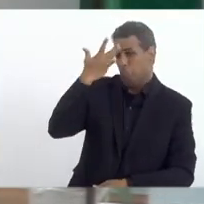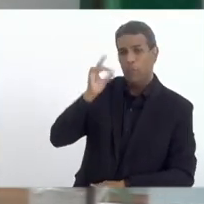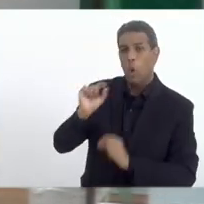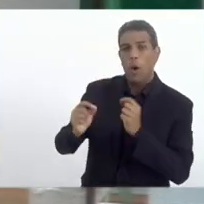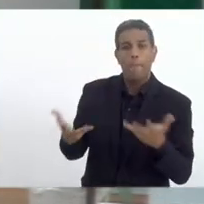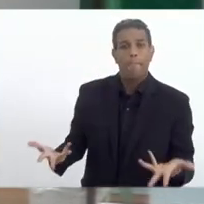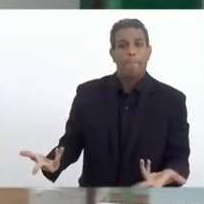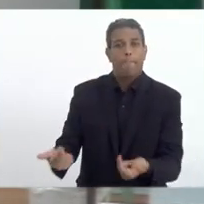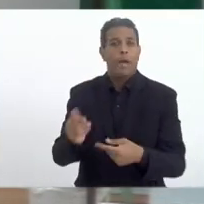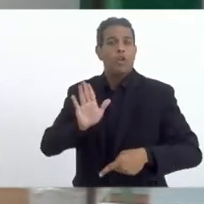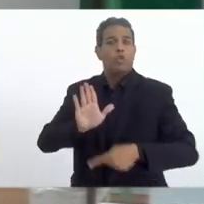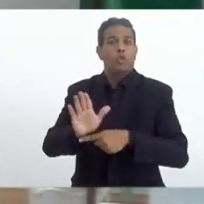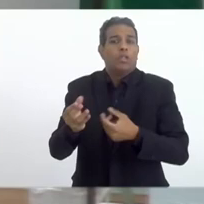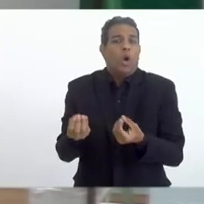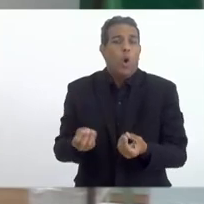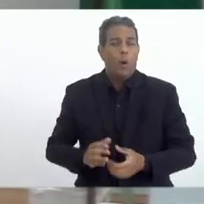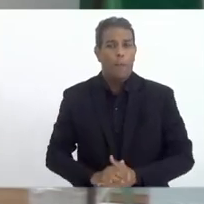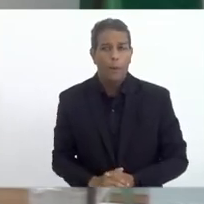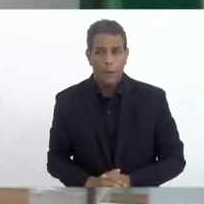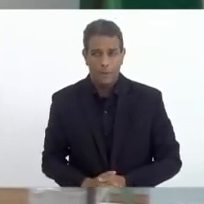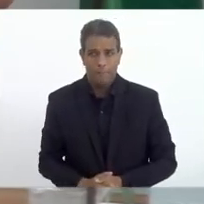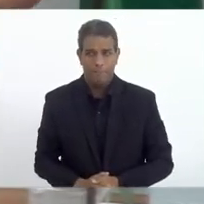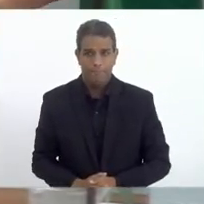que pode ser meu analista?